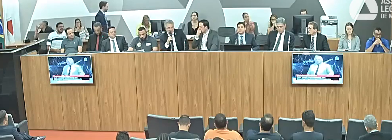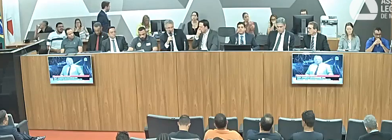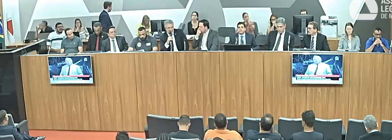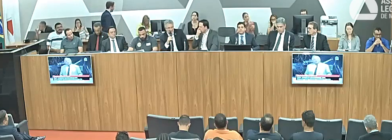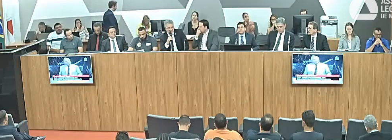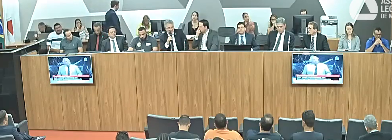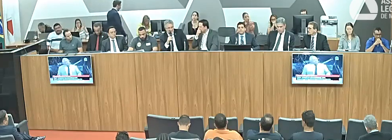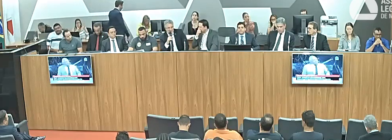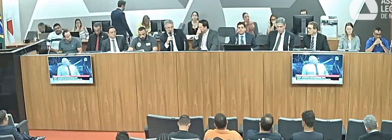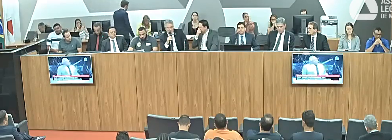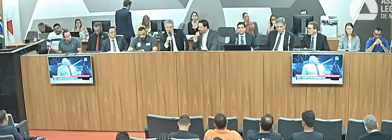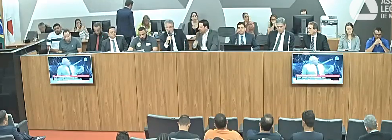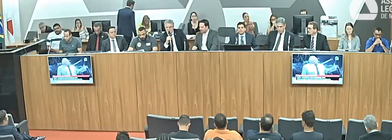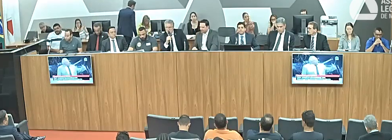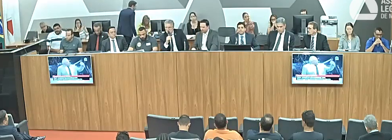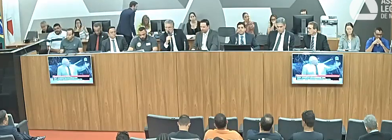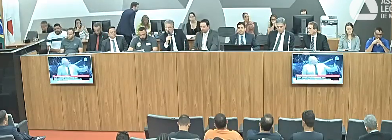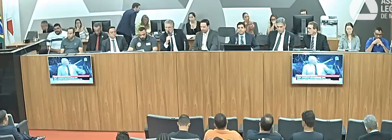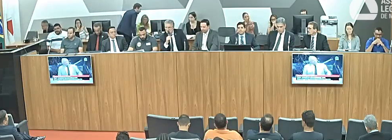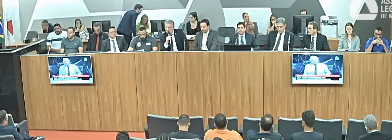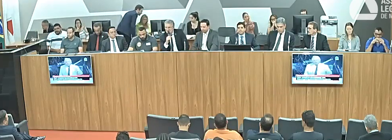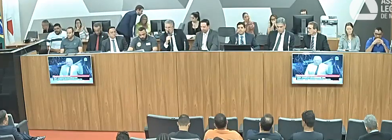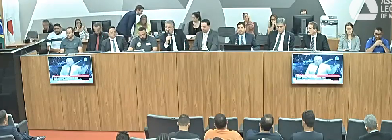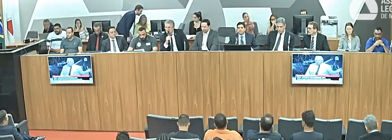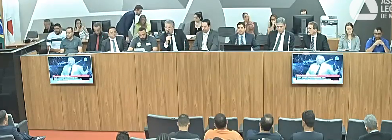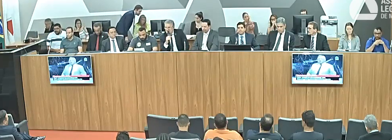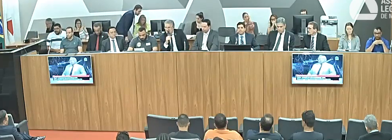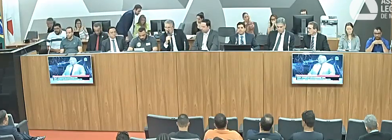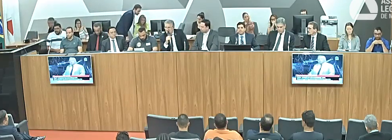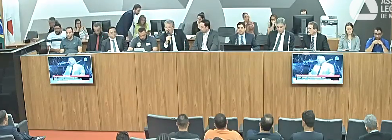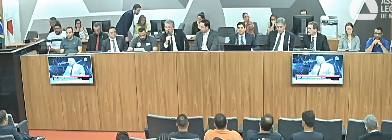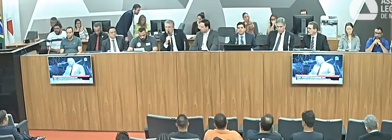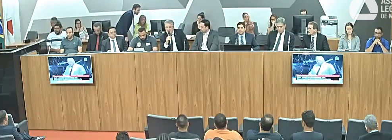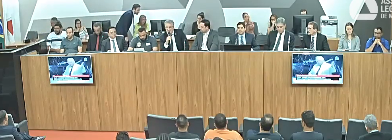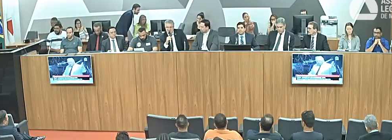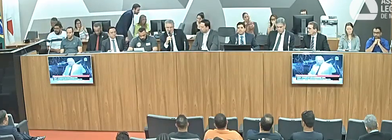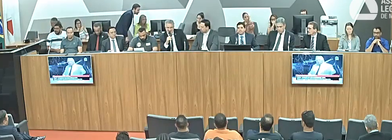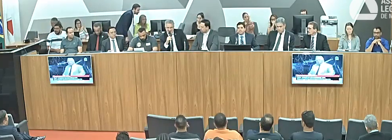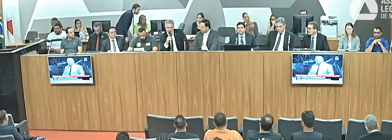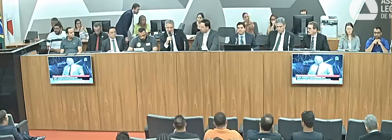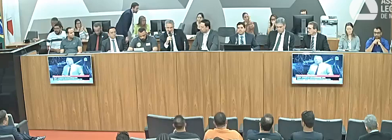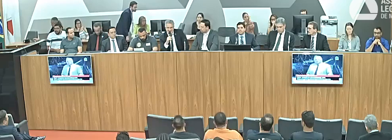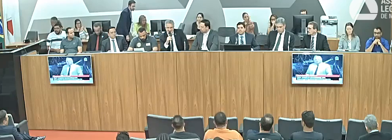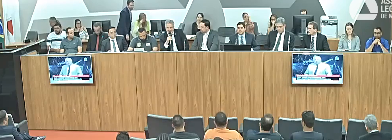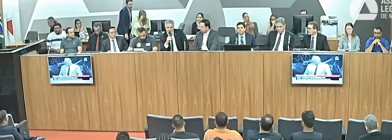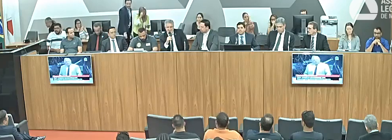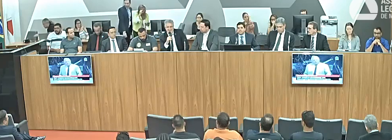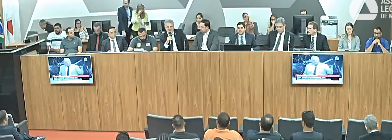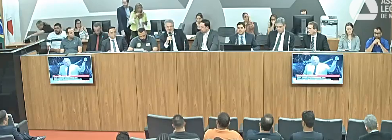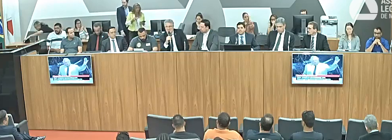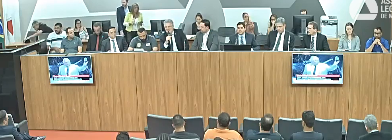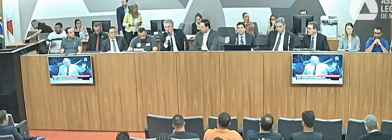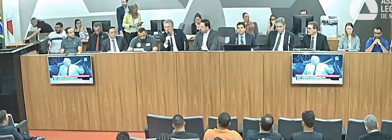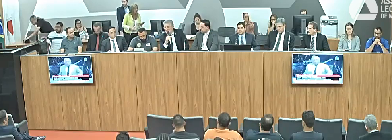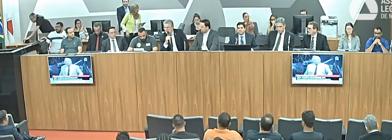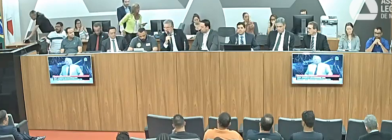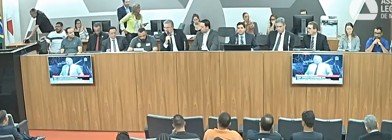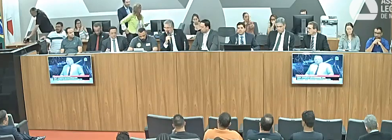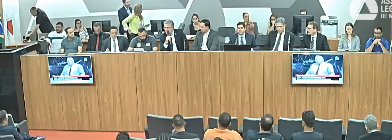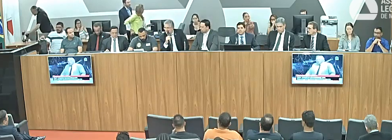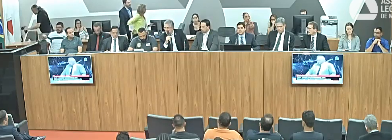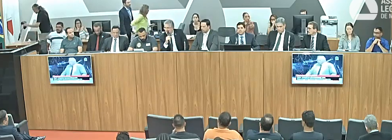todas as unidades e nos muros das penitenciárias estava polícia militar vocês são uma